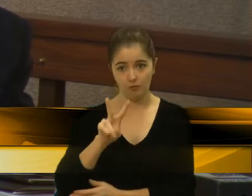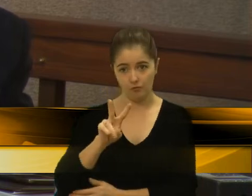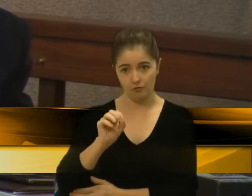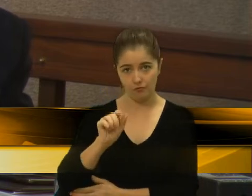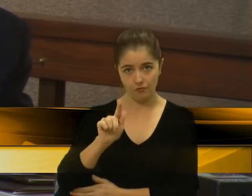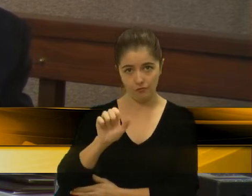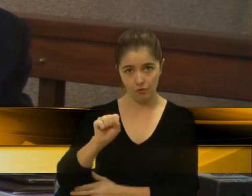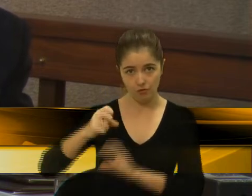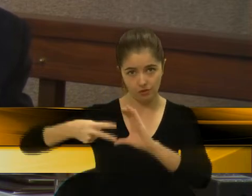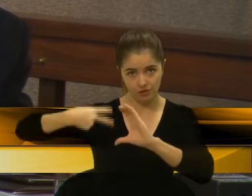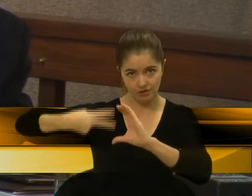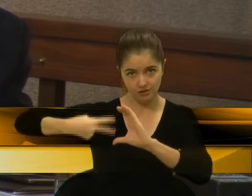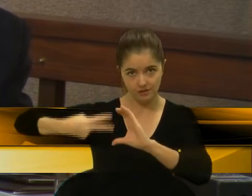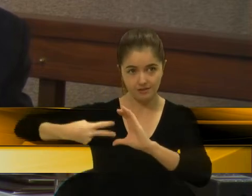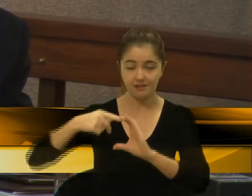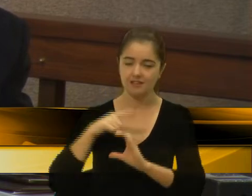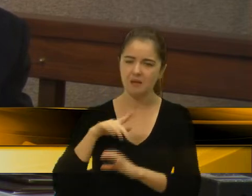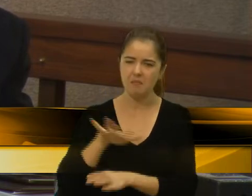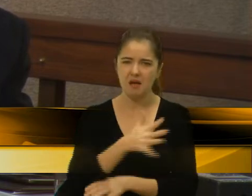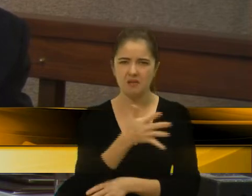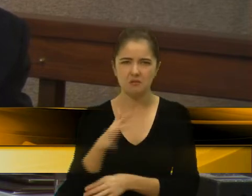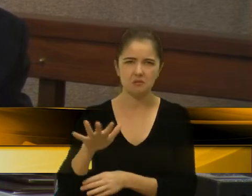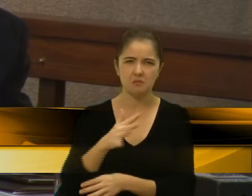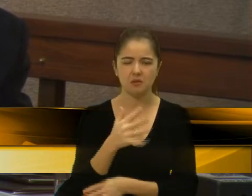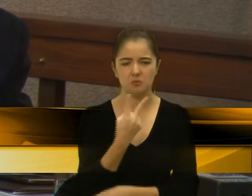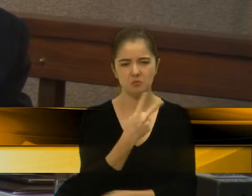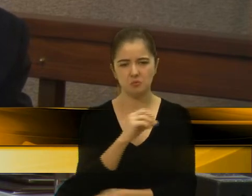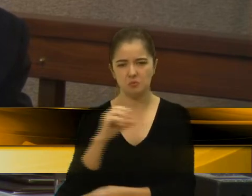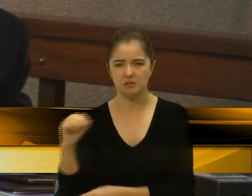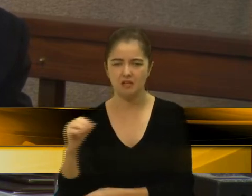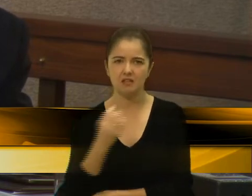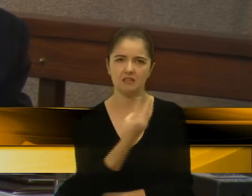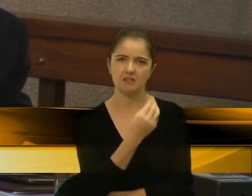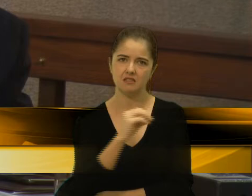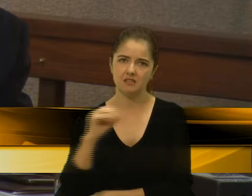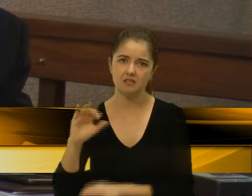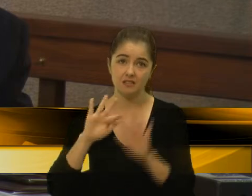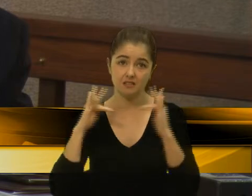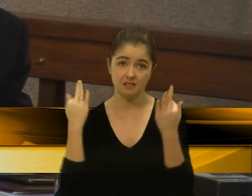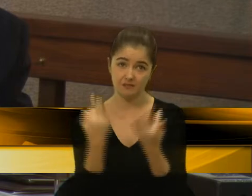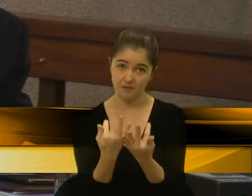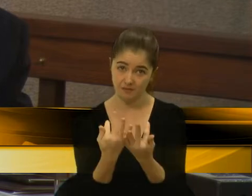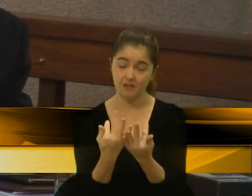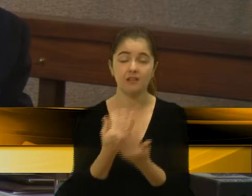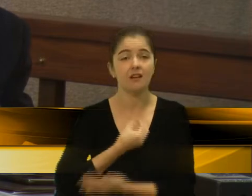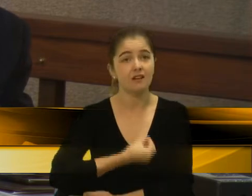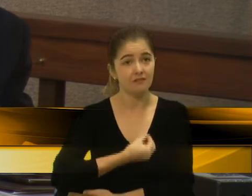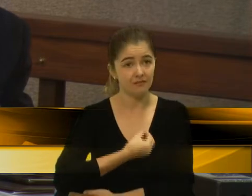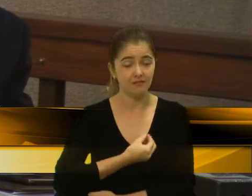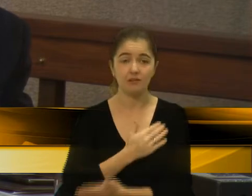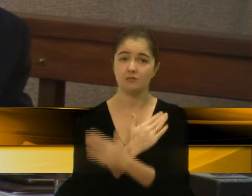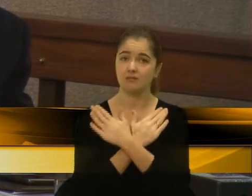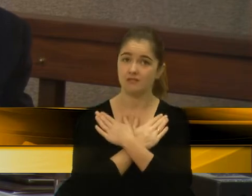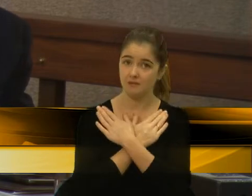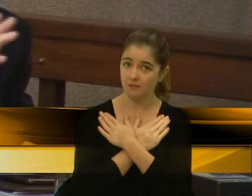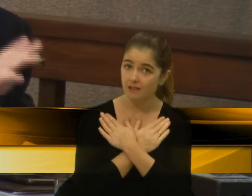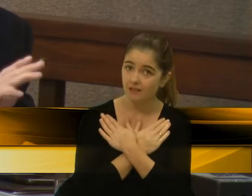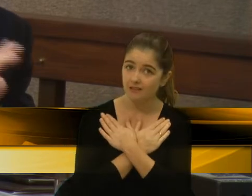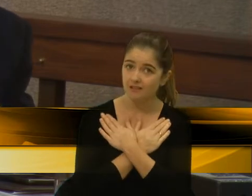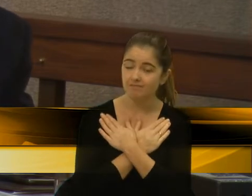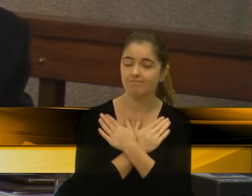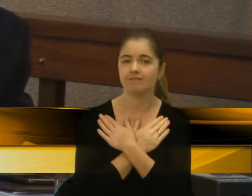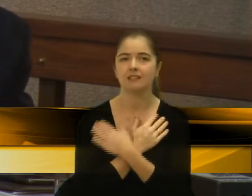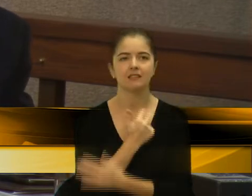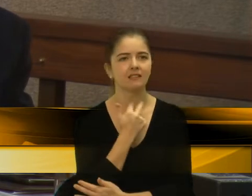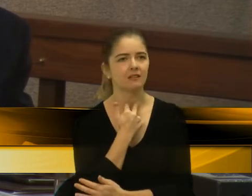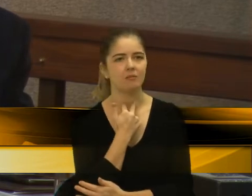hoje 200, 300 famílias vivendo num momento de grave desemprego. Então, eu acho que não dá para